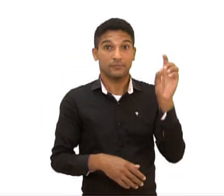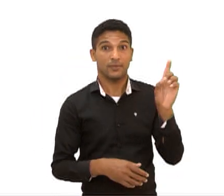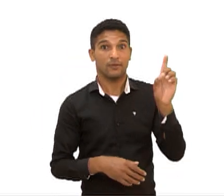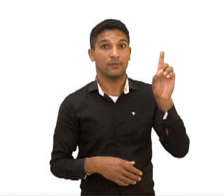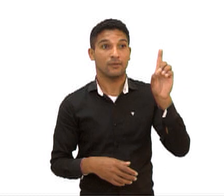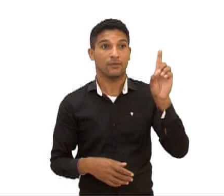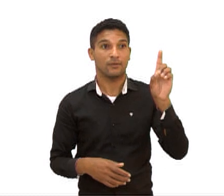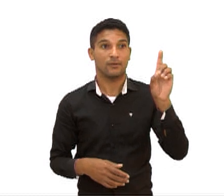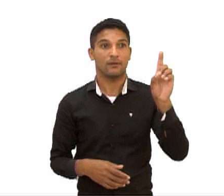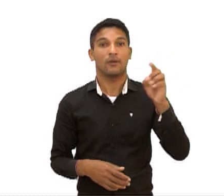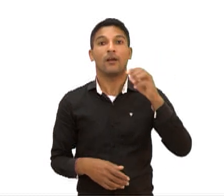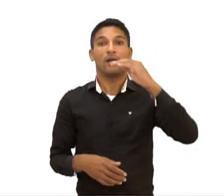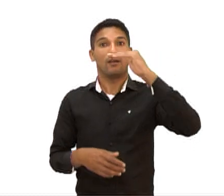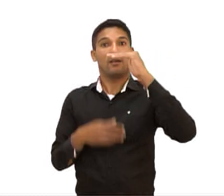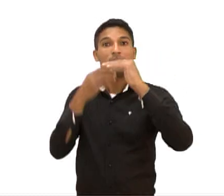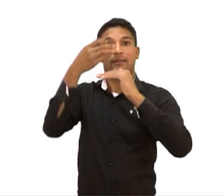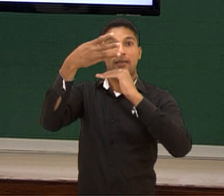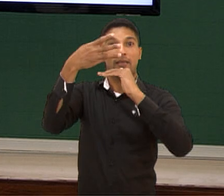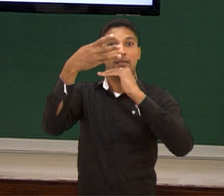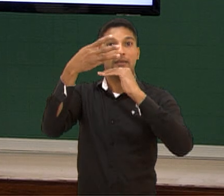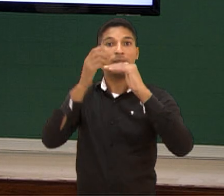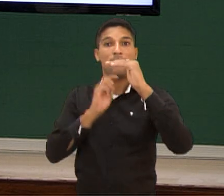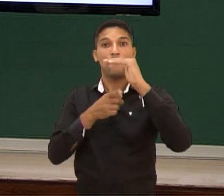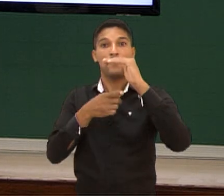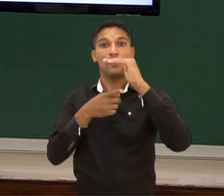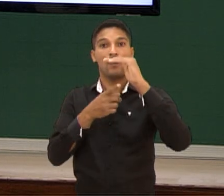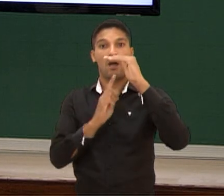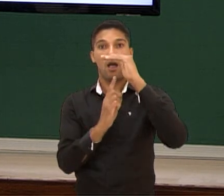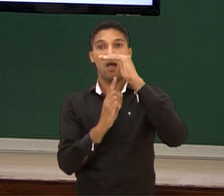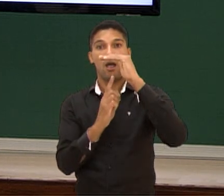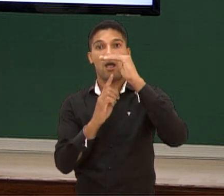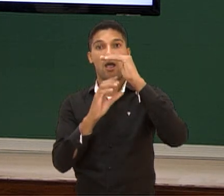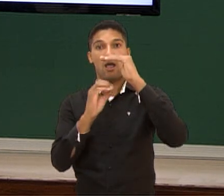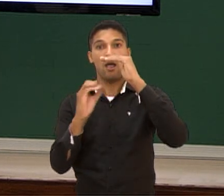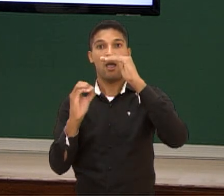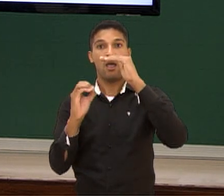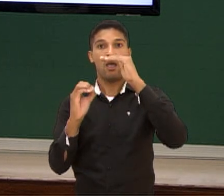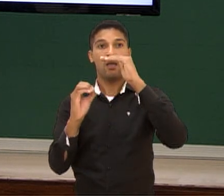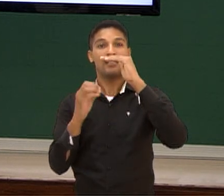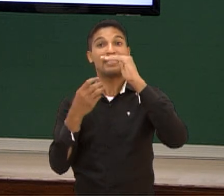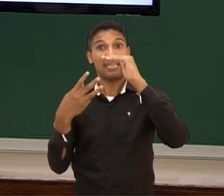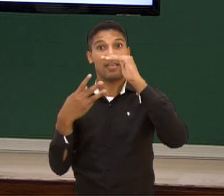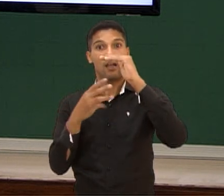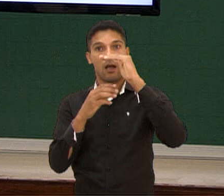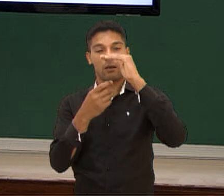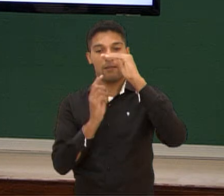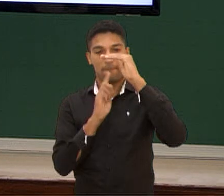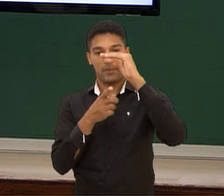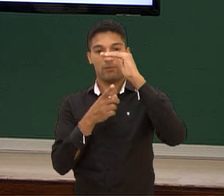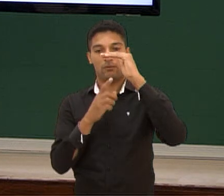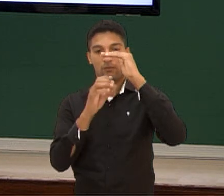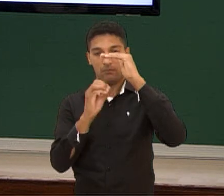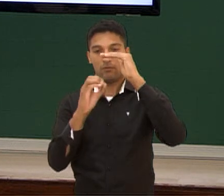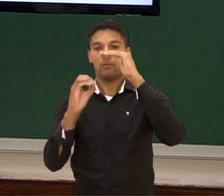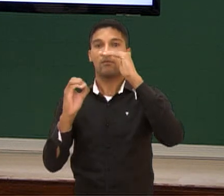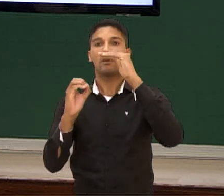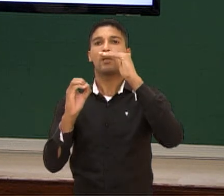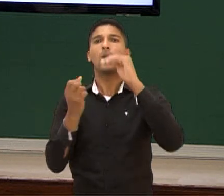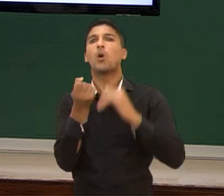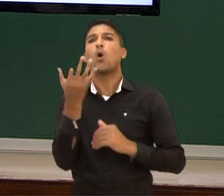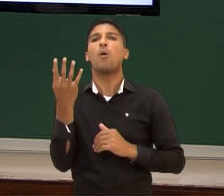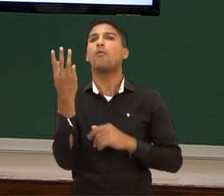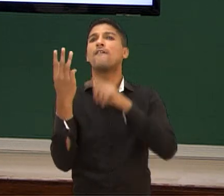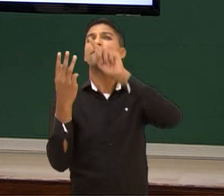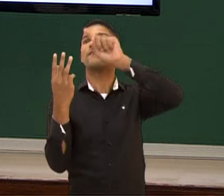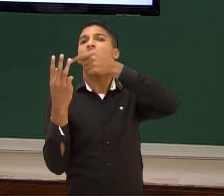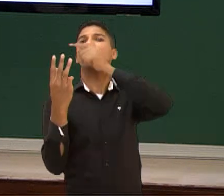D, 3 milésimos, certo? Lá, 1, 2, 3 zeros. Quantas casas que a vírgula vai caminhar? 3 também, para